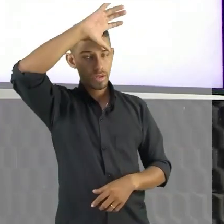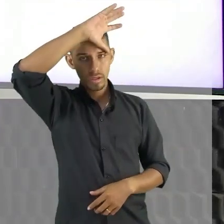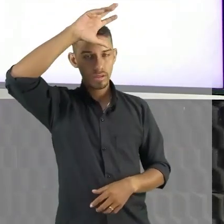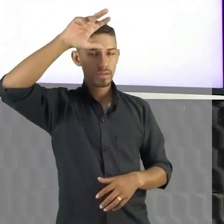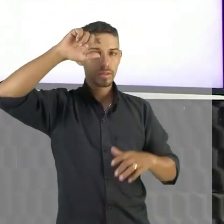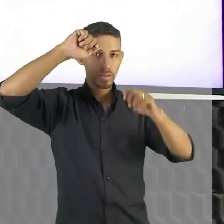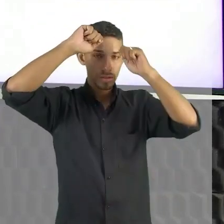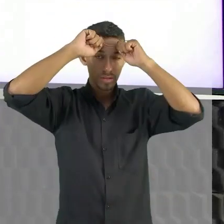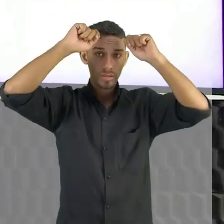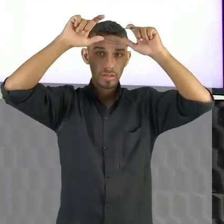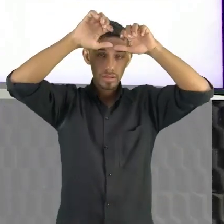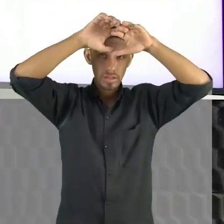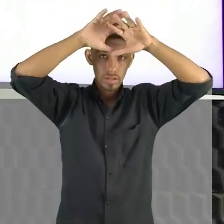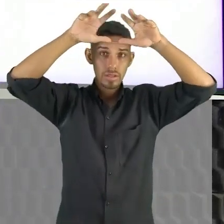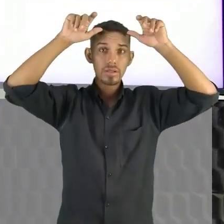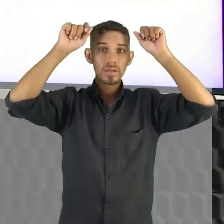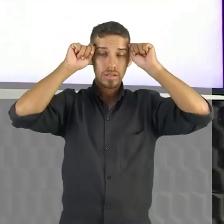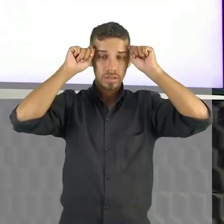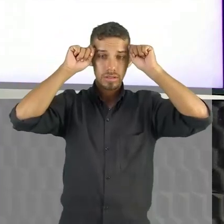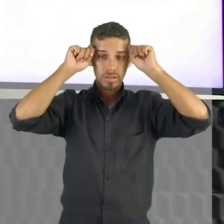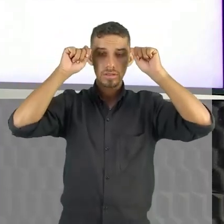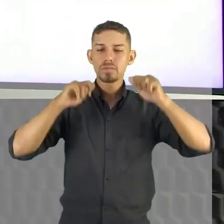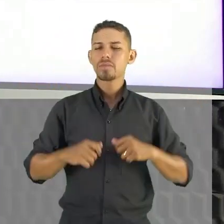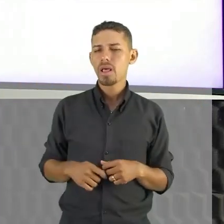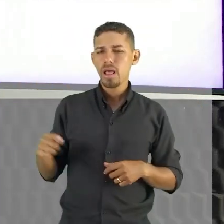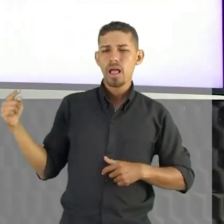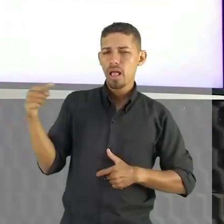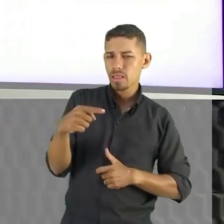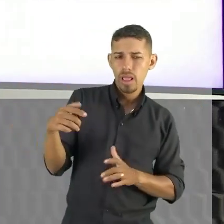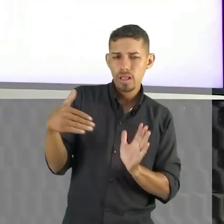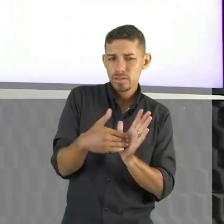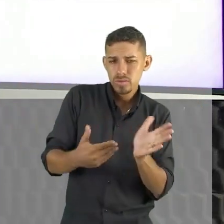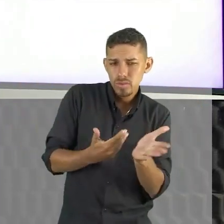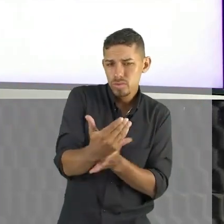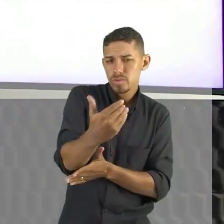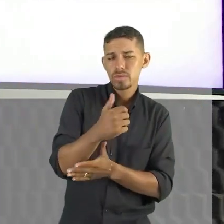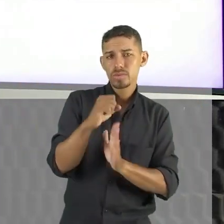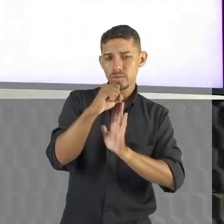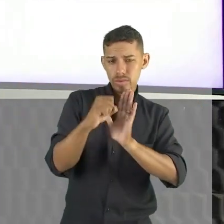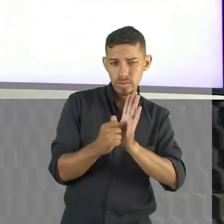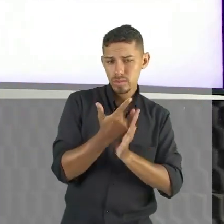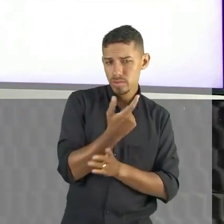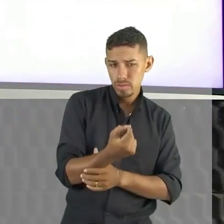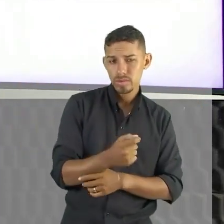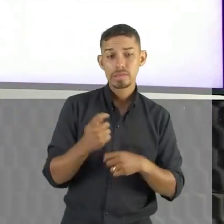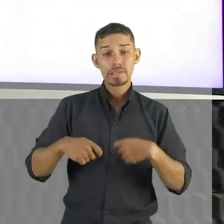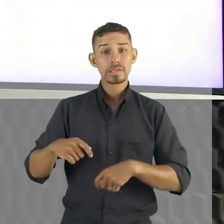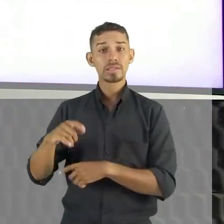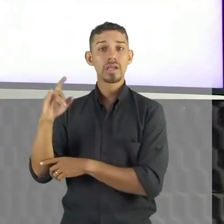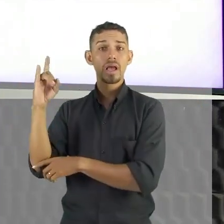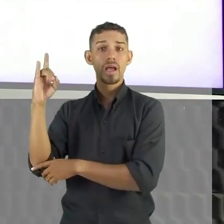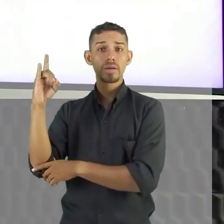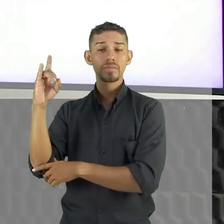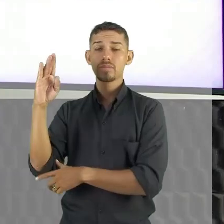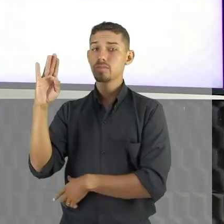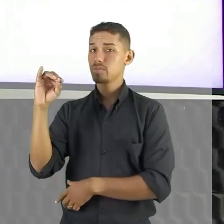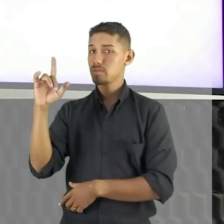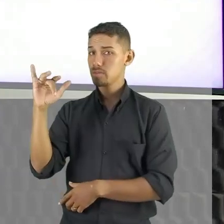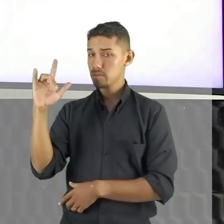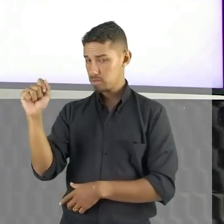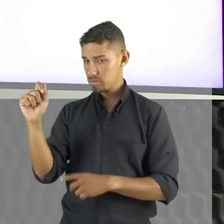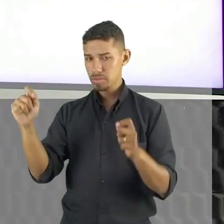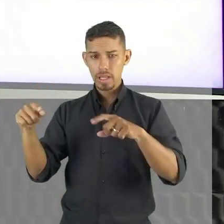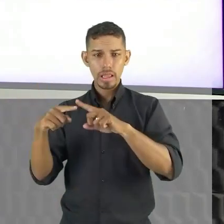o início do século XX, essa região pertencia à Bolívia, embora a maioria da sua população fosse brasileira e não obedecesse à